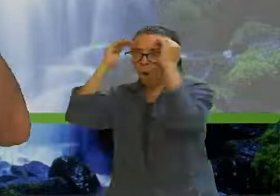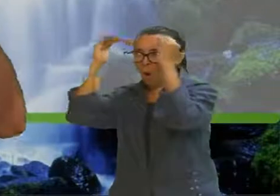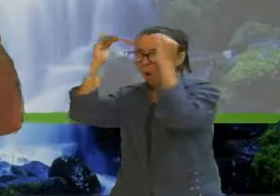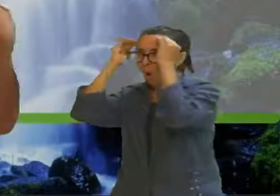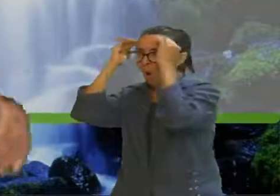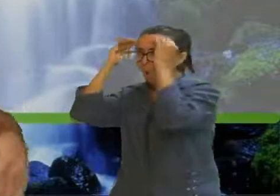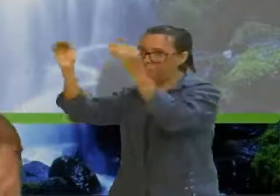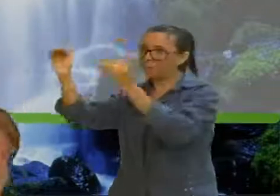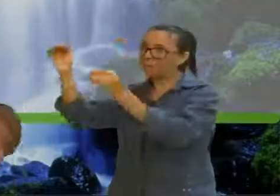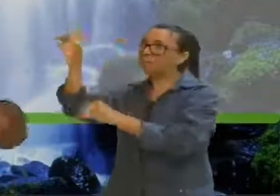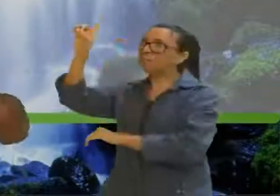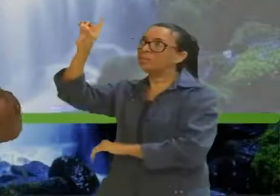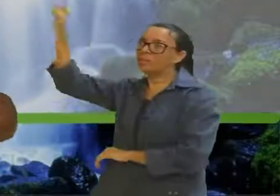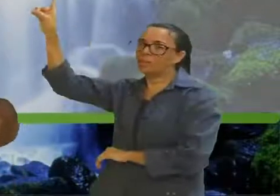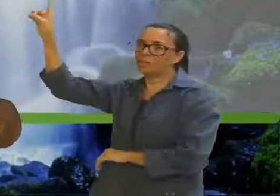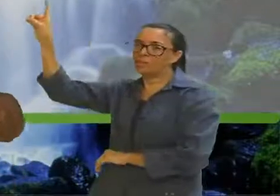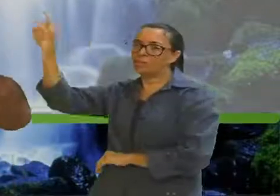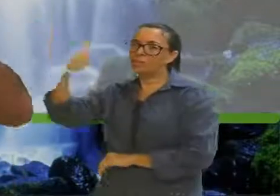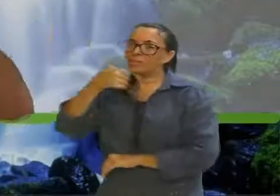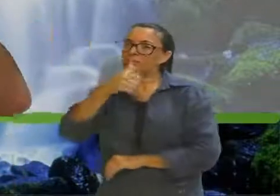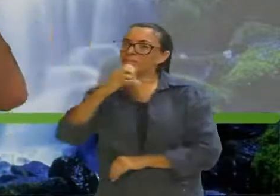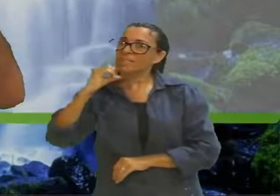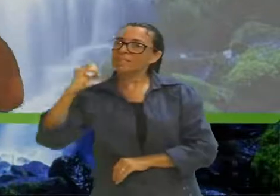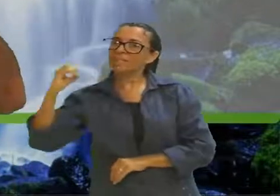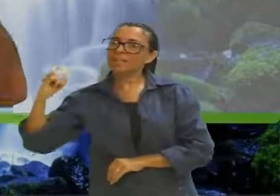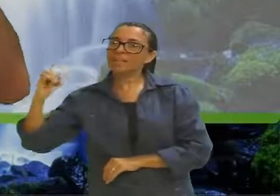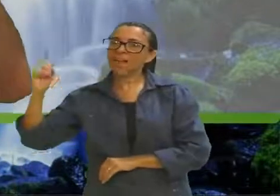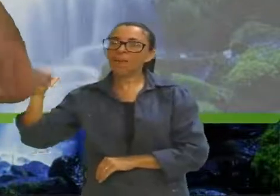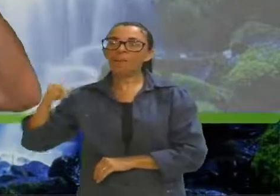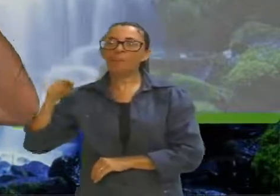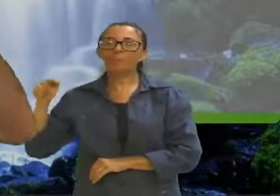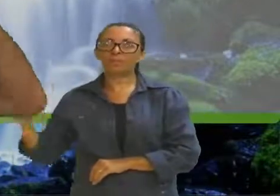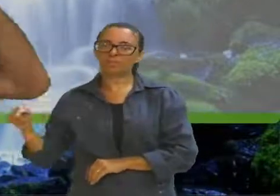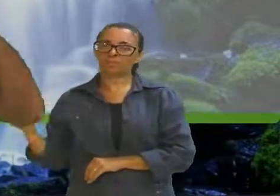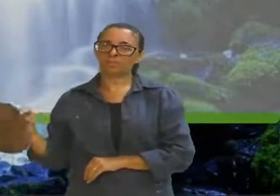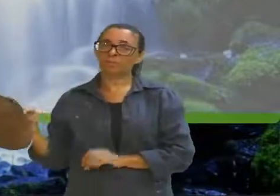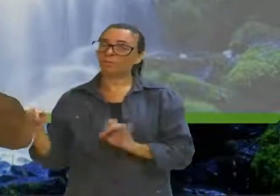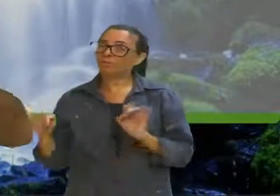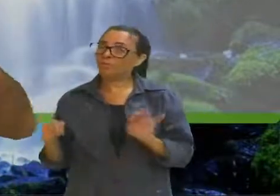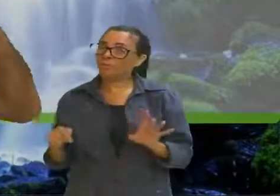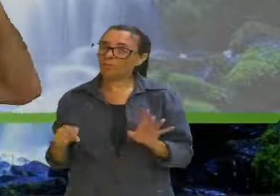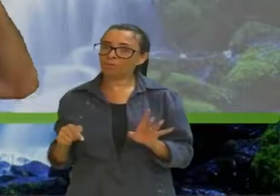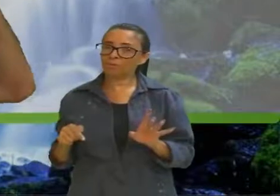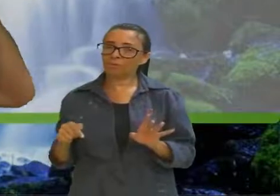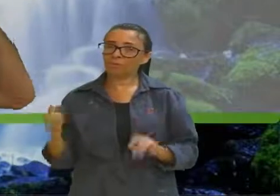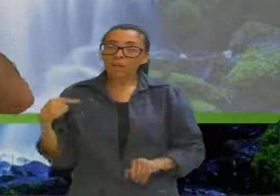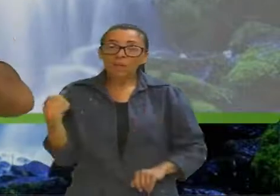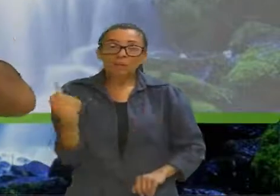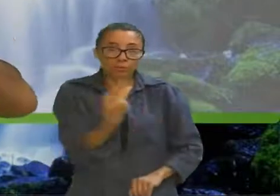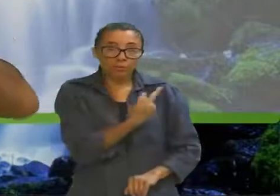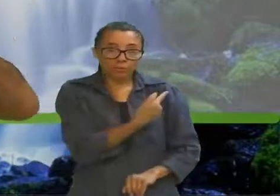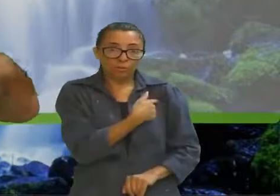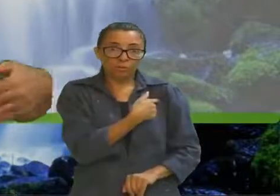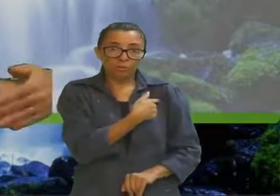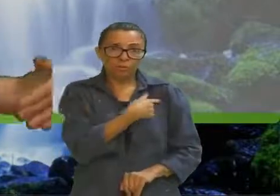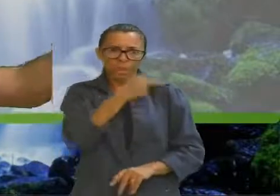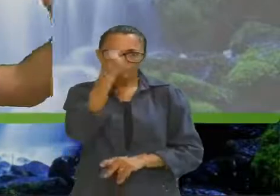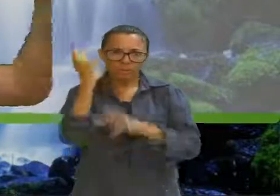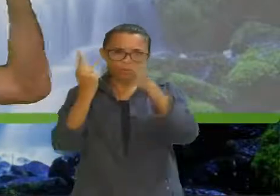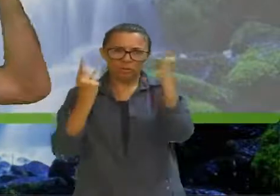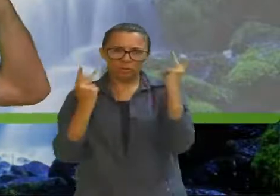estou marchando para que a palavra de Deus faça vida em mim. Porque com isso eu vou